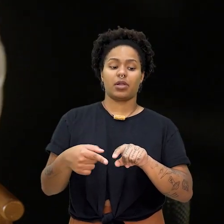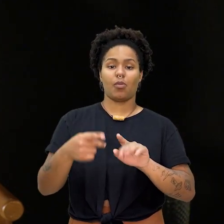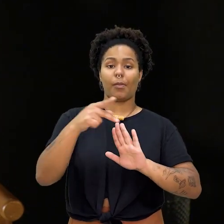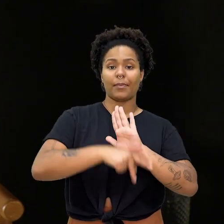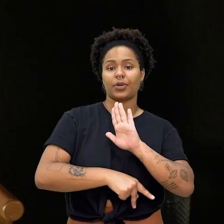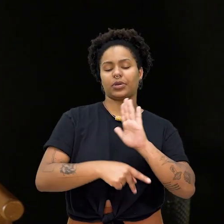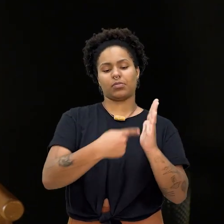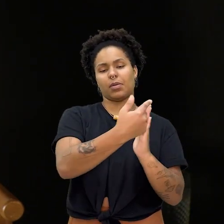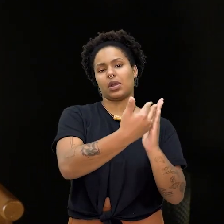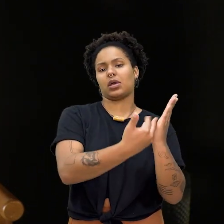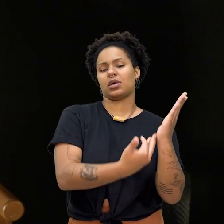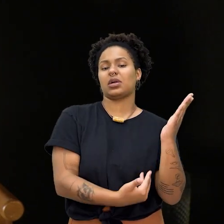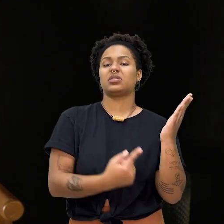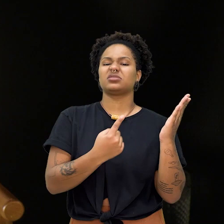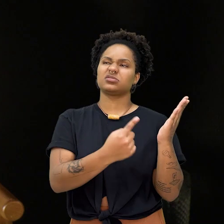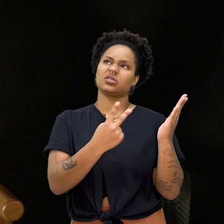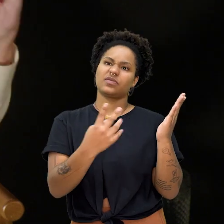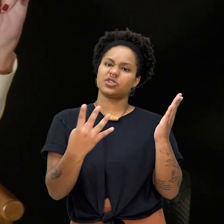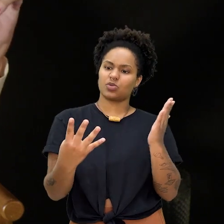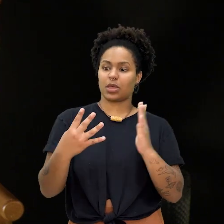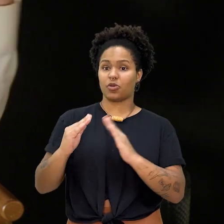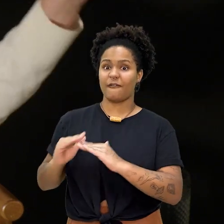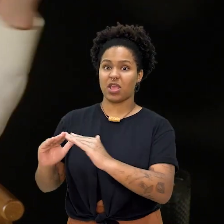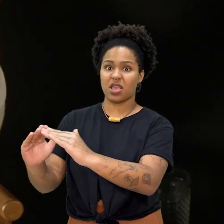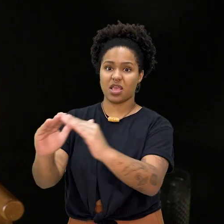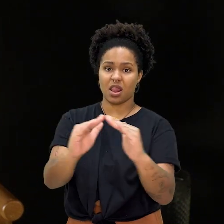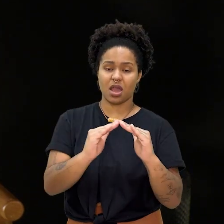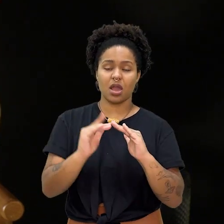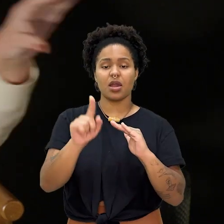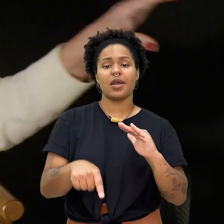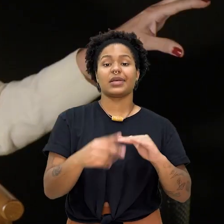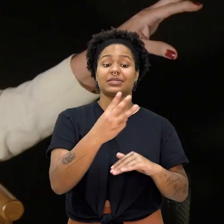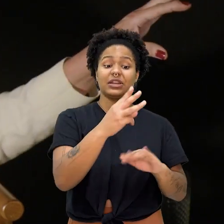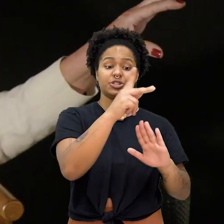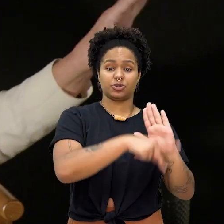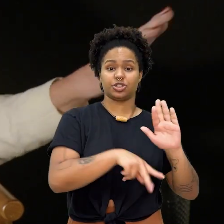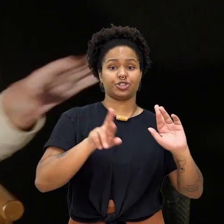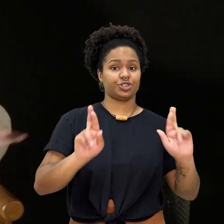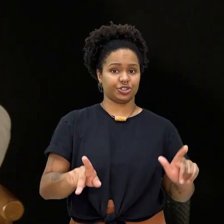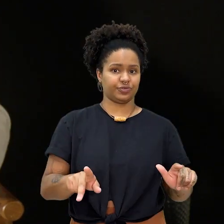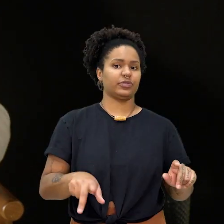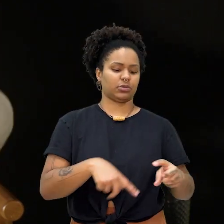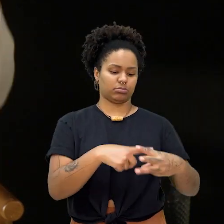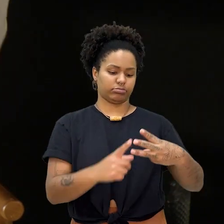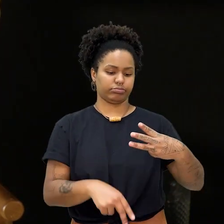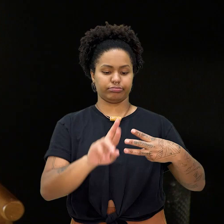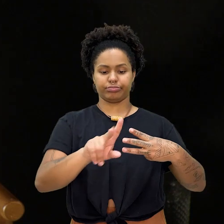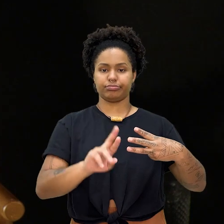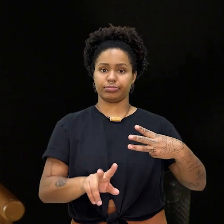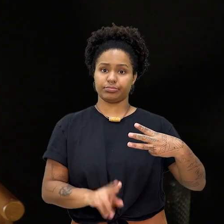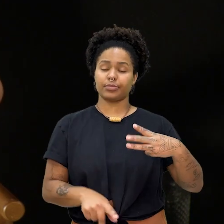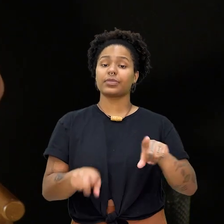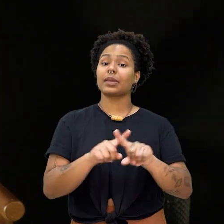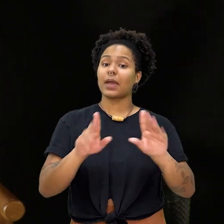um programa grande, são, acho que, 124 vilas, mas são 3 programas diferentes, né, de distribuição de renda. Mas